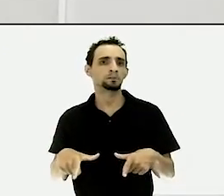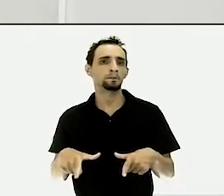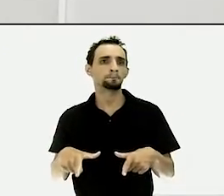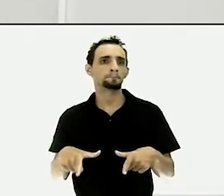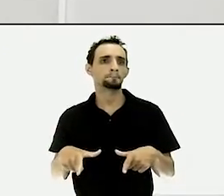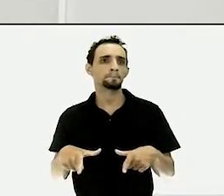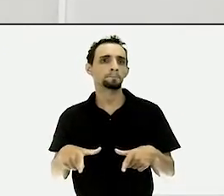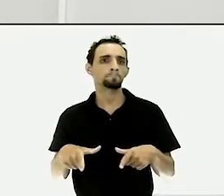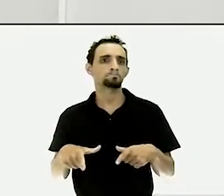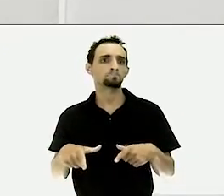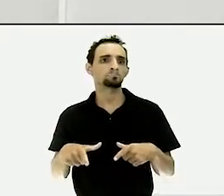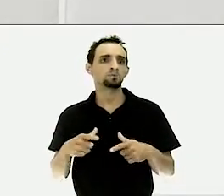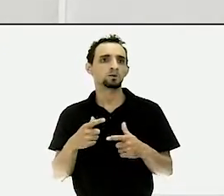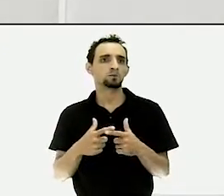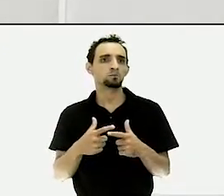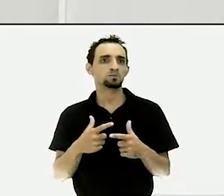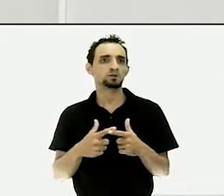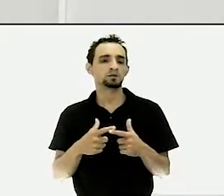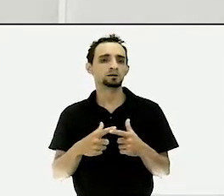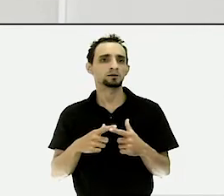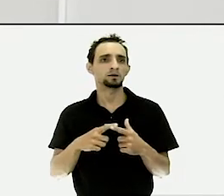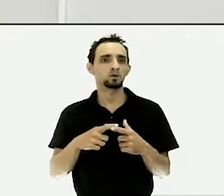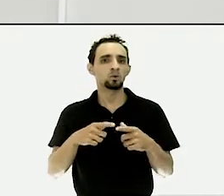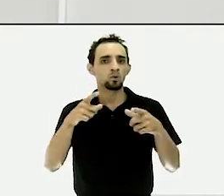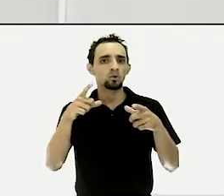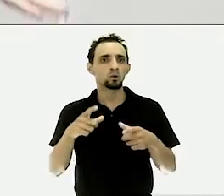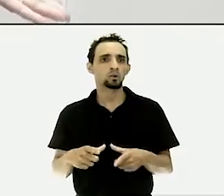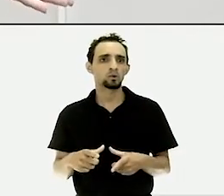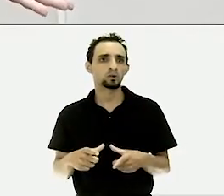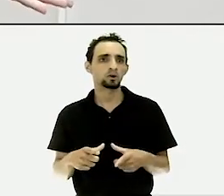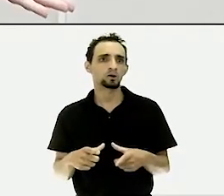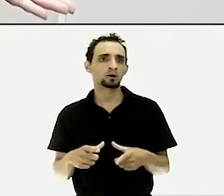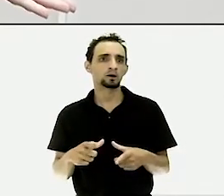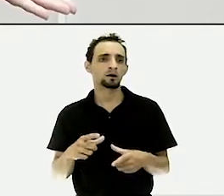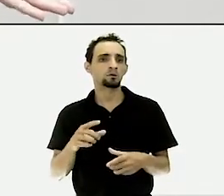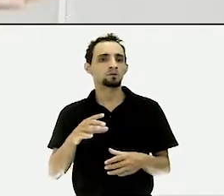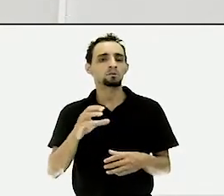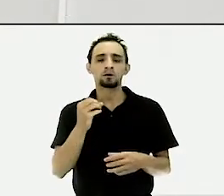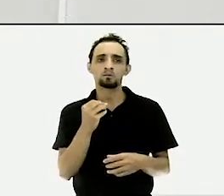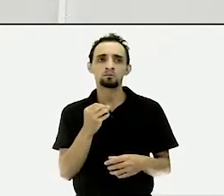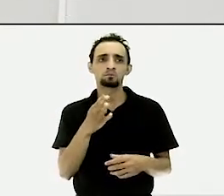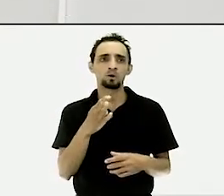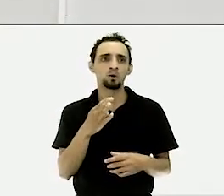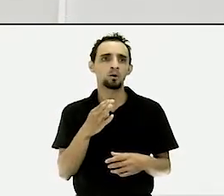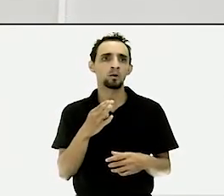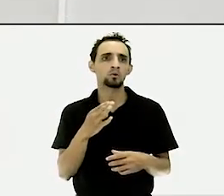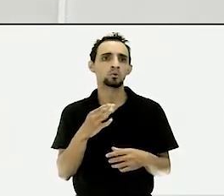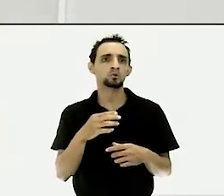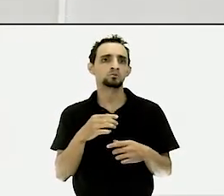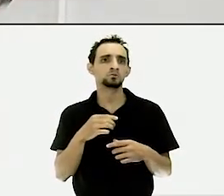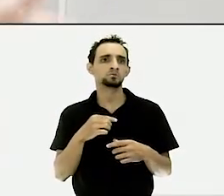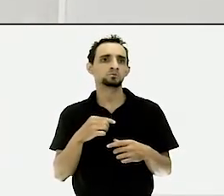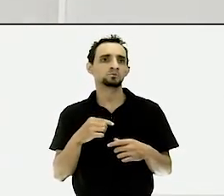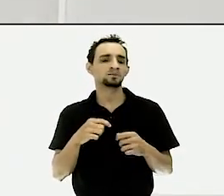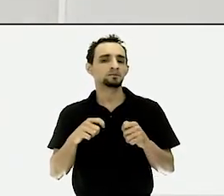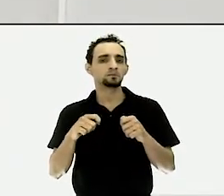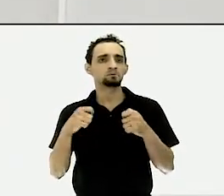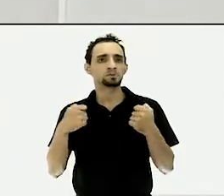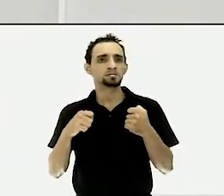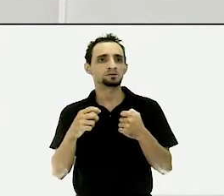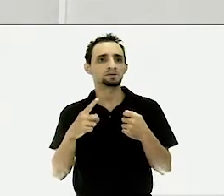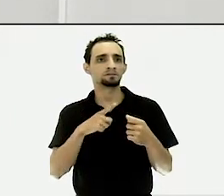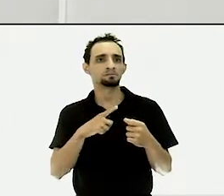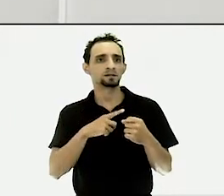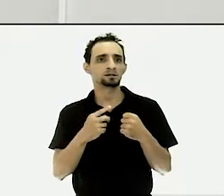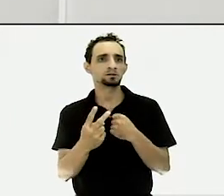praça, né, para dar segurança até para todos que estão ali e dar mais espaço para vocês. Então foi essa a conversa que teve durante a sessão.